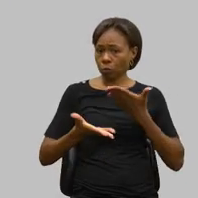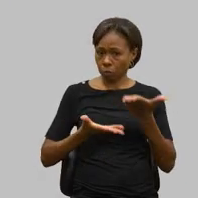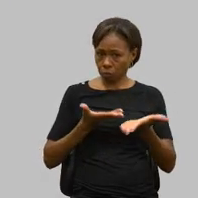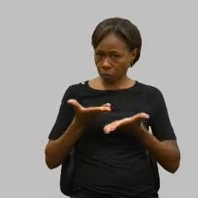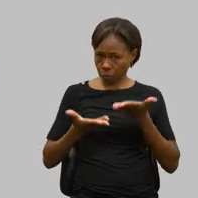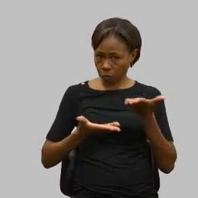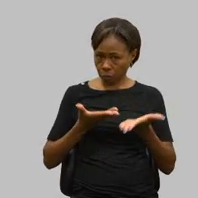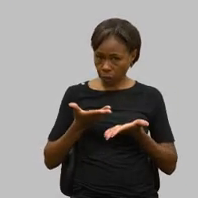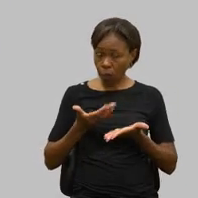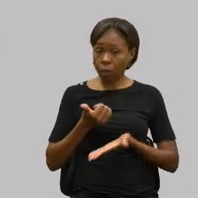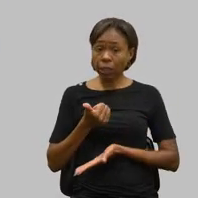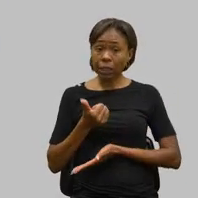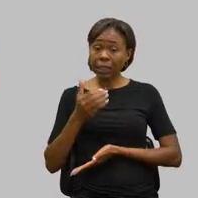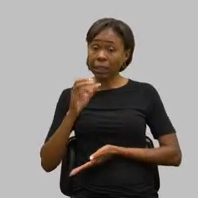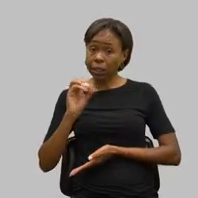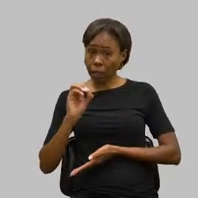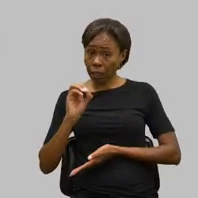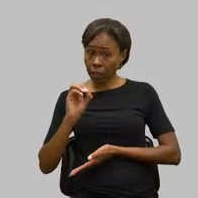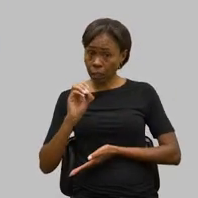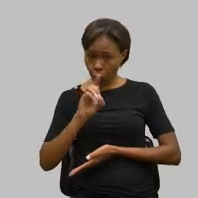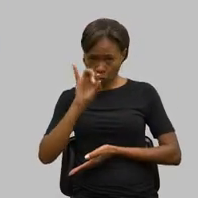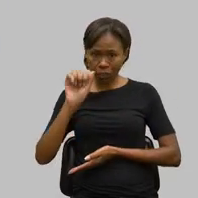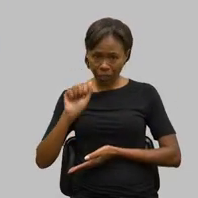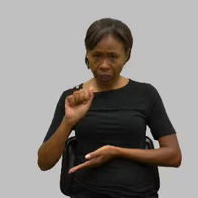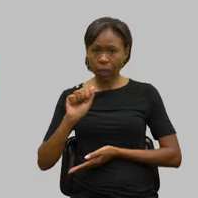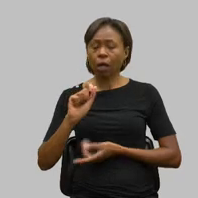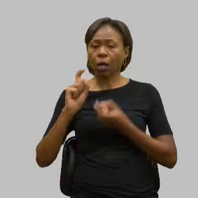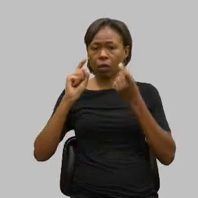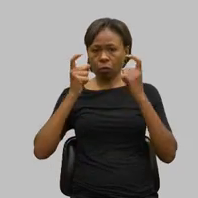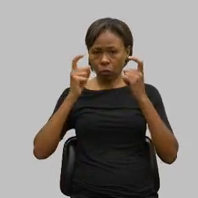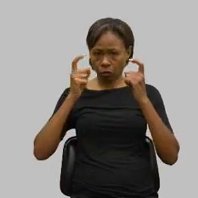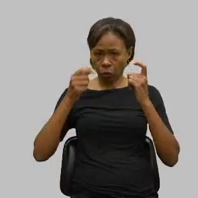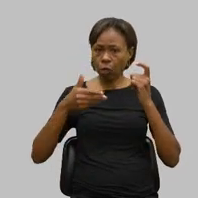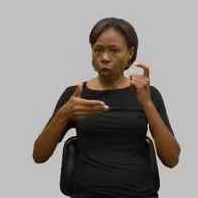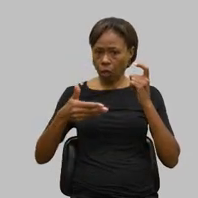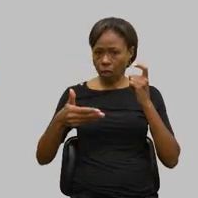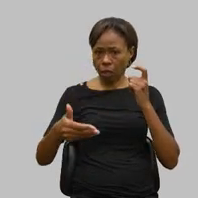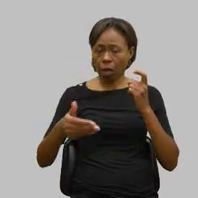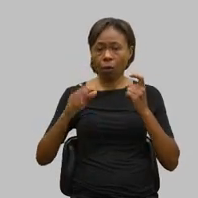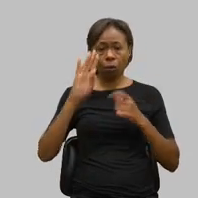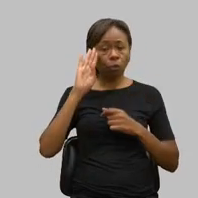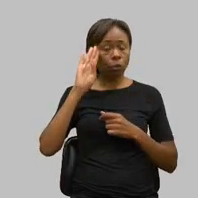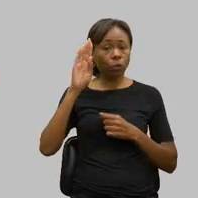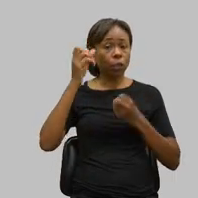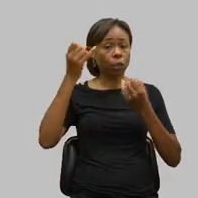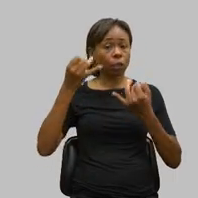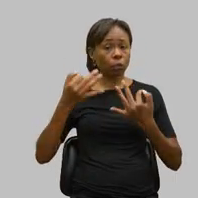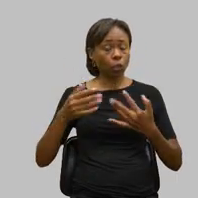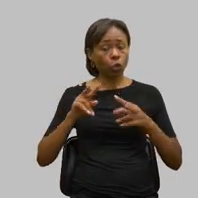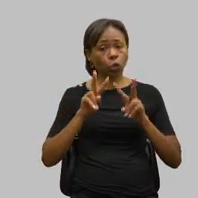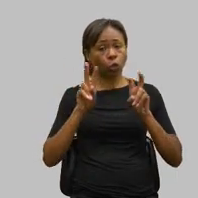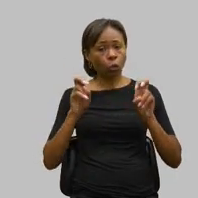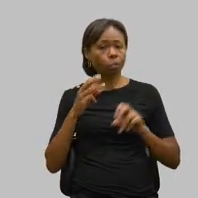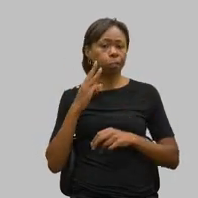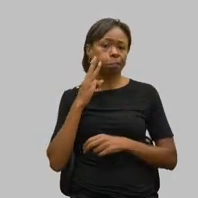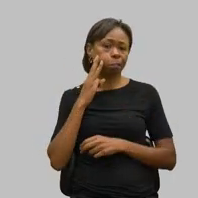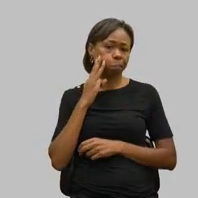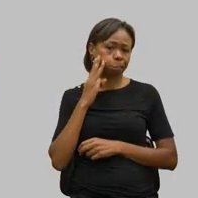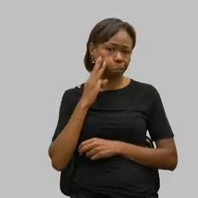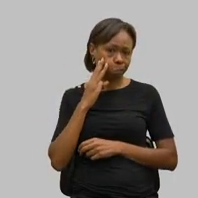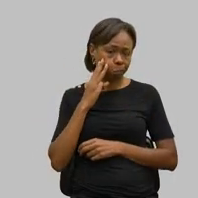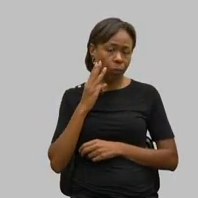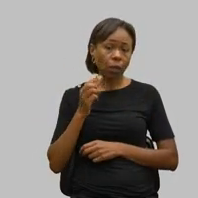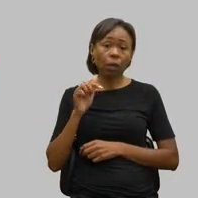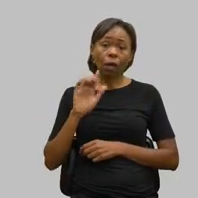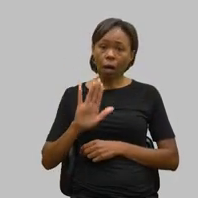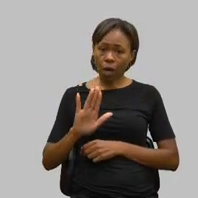pese que no dia 10 nós teremos uma reunião sobre a questão principalmente da mama. Eu vou apresentar depois, aqui na minha